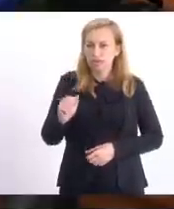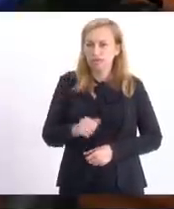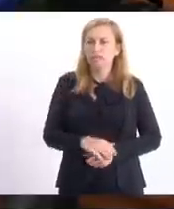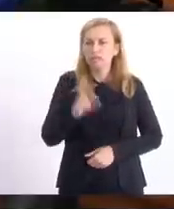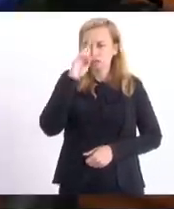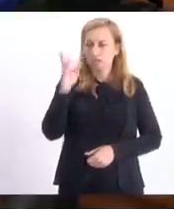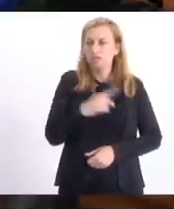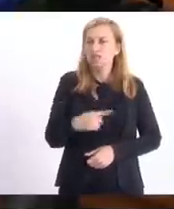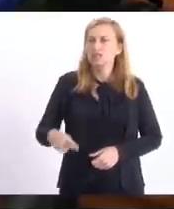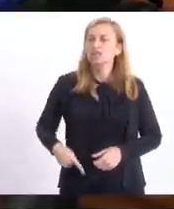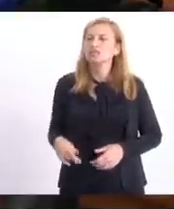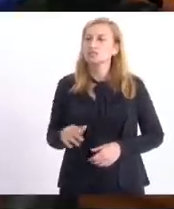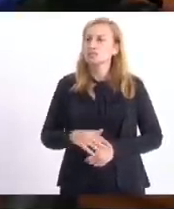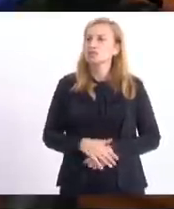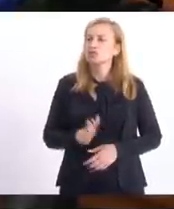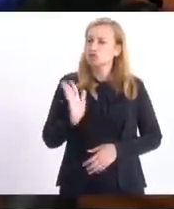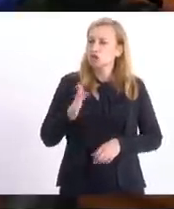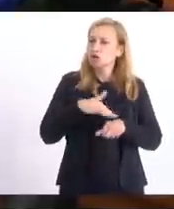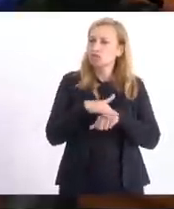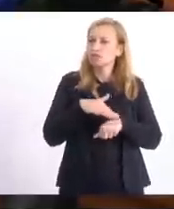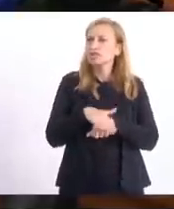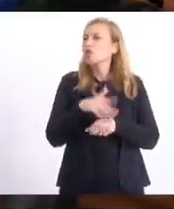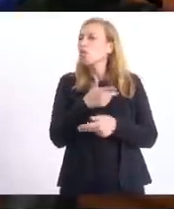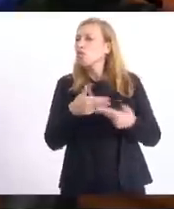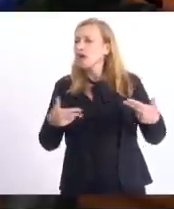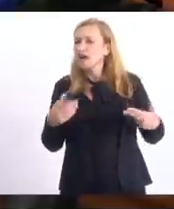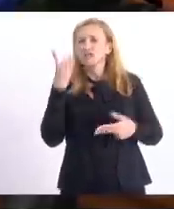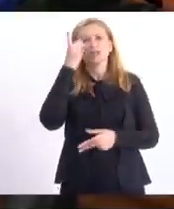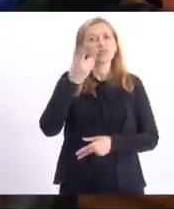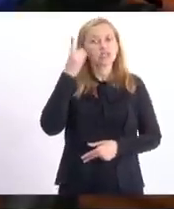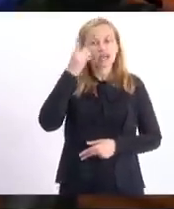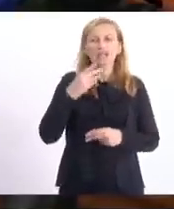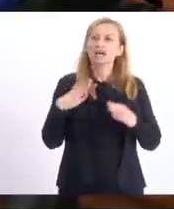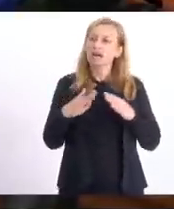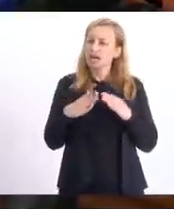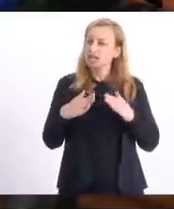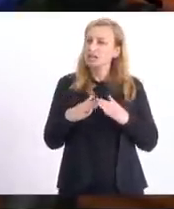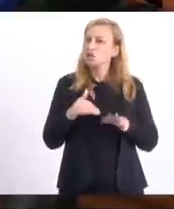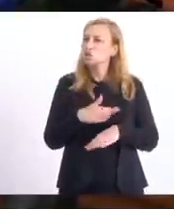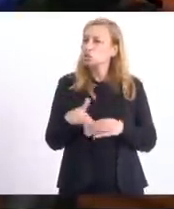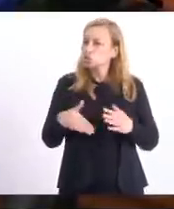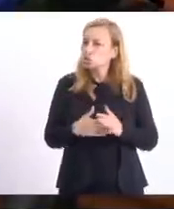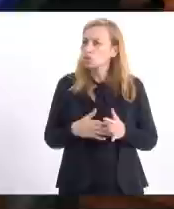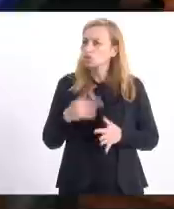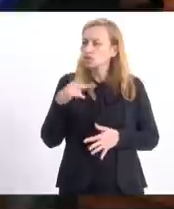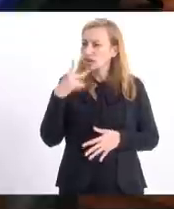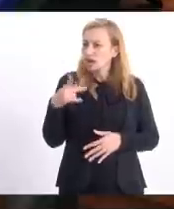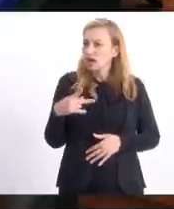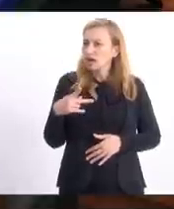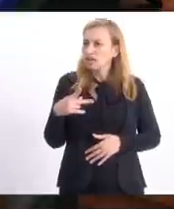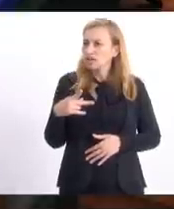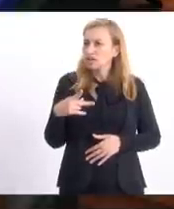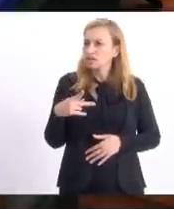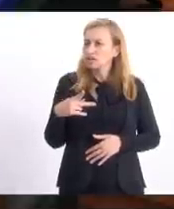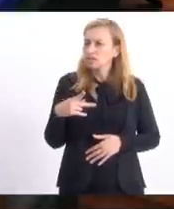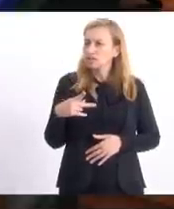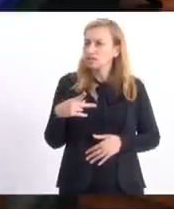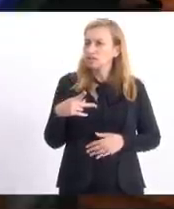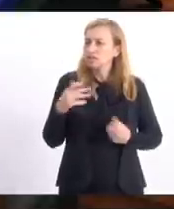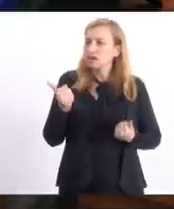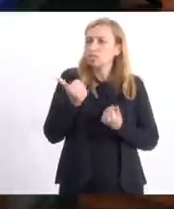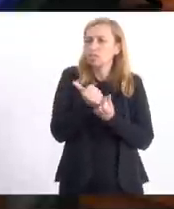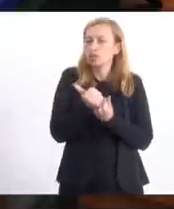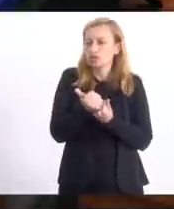Senhor presidente, inclusive, eu já conversei com vários deputados da casa e todos colocaram a positiva nos